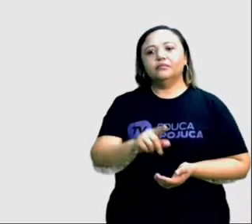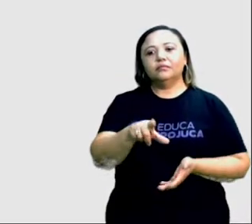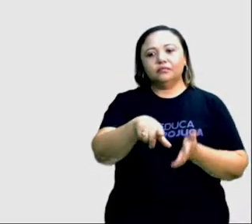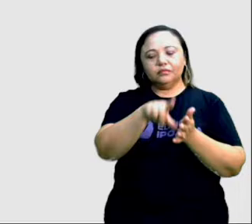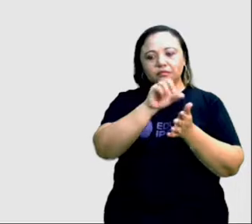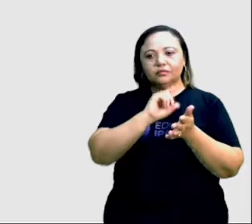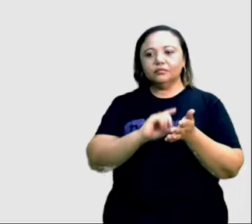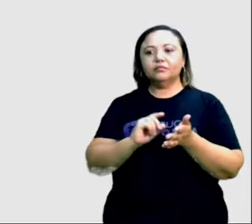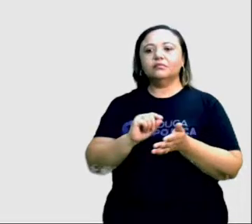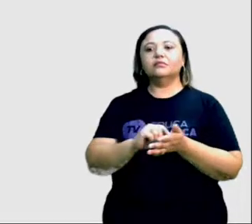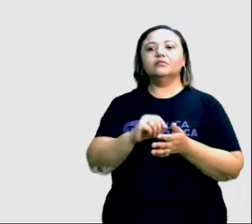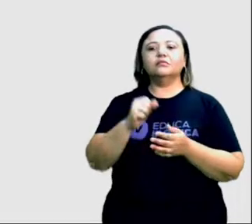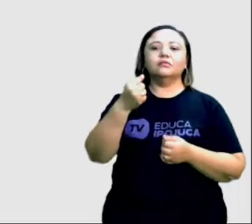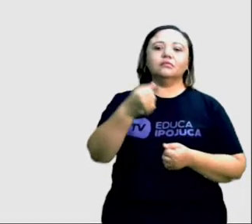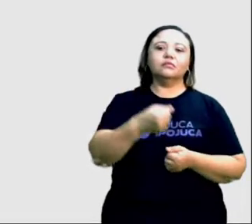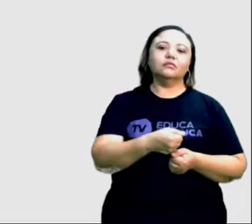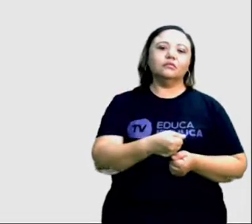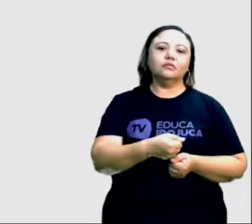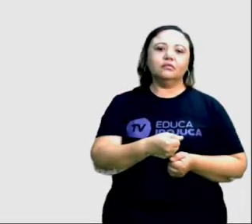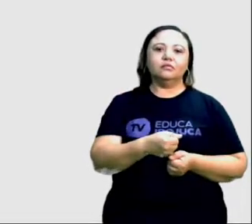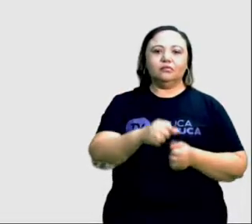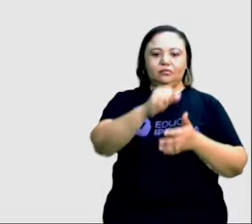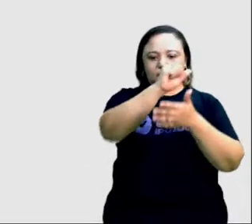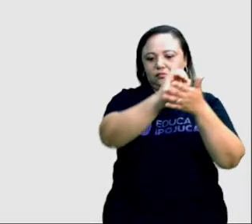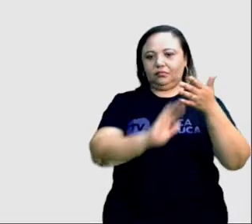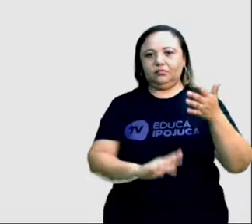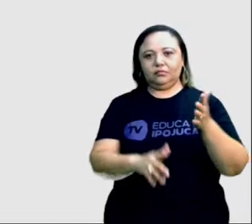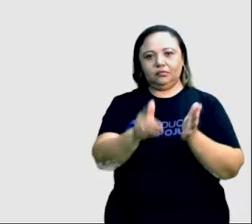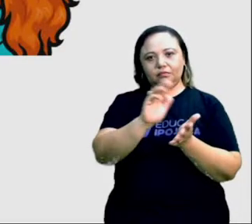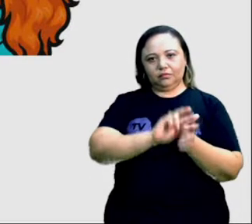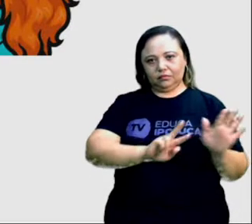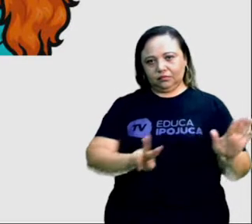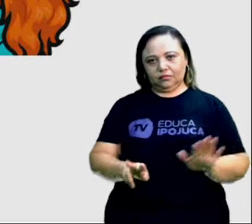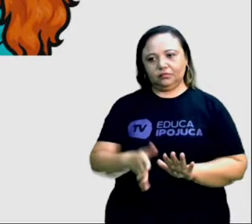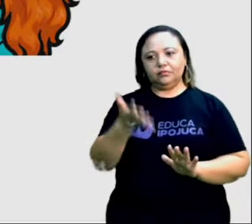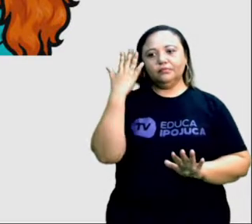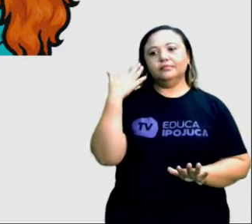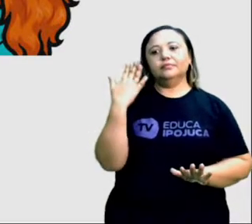Mas antes disso, vamos retomar o nosso desafio.